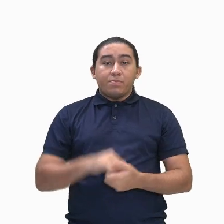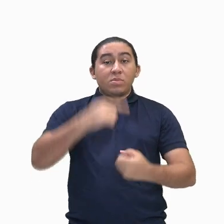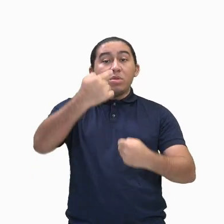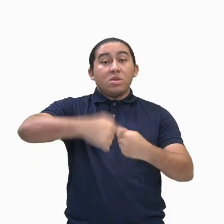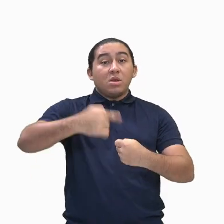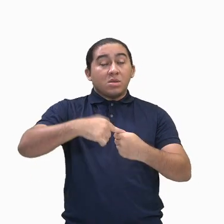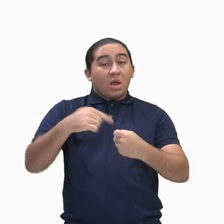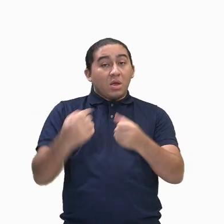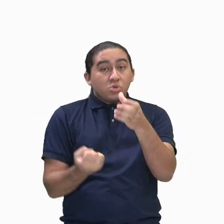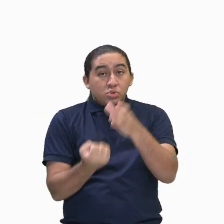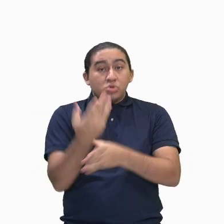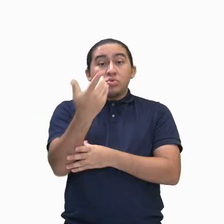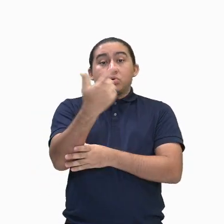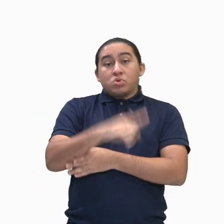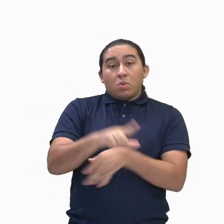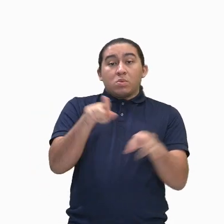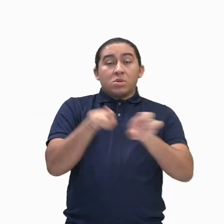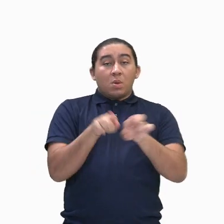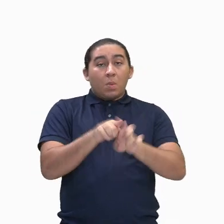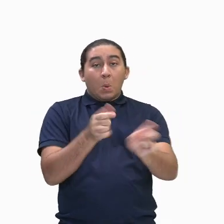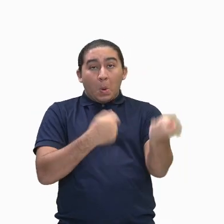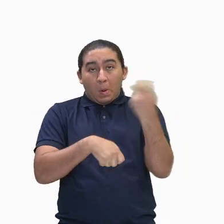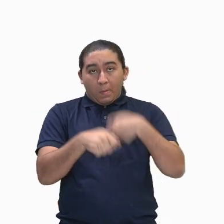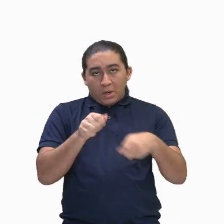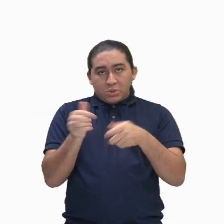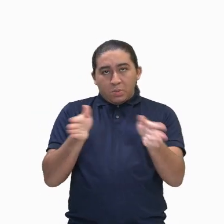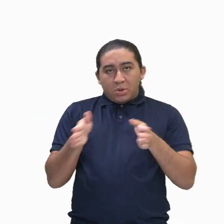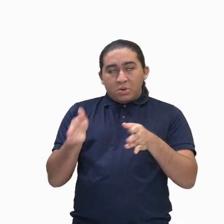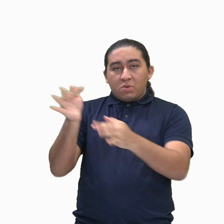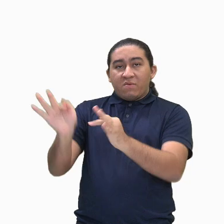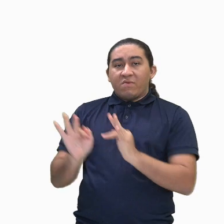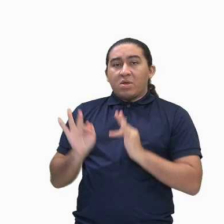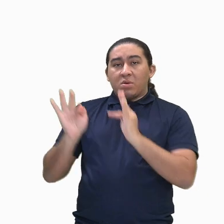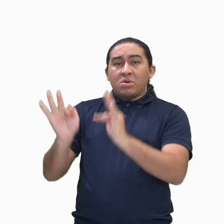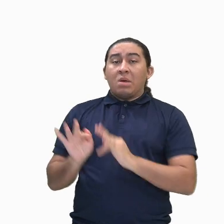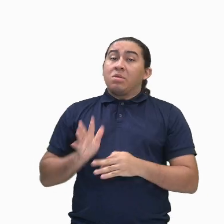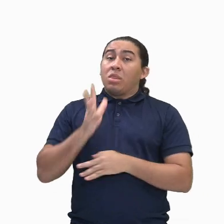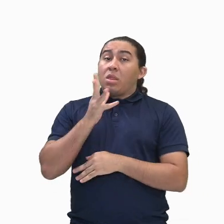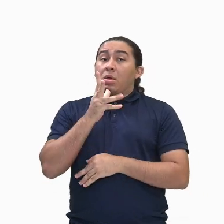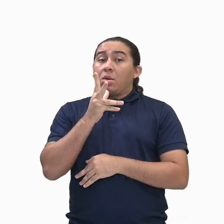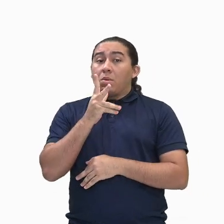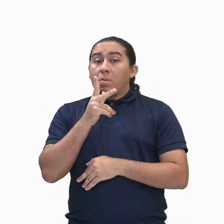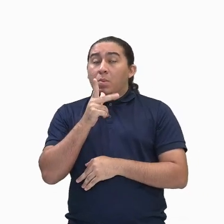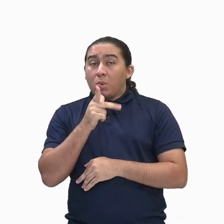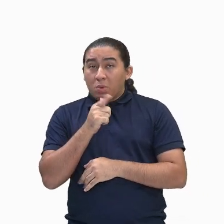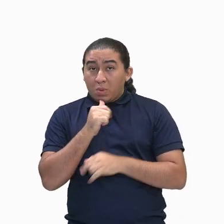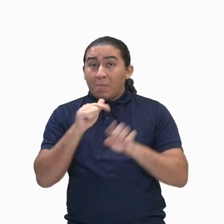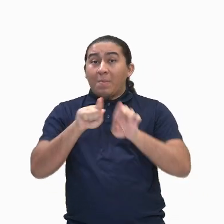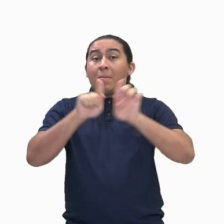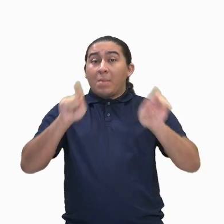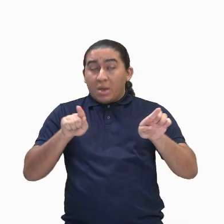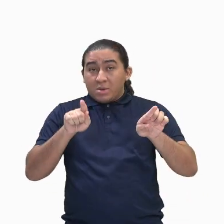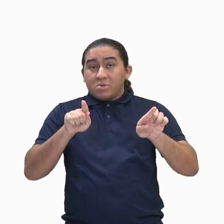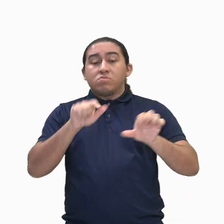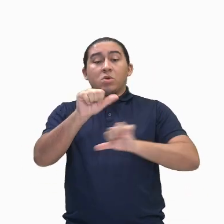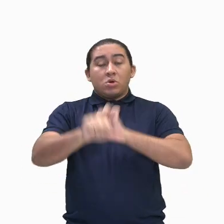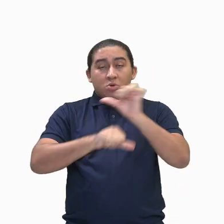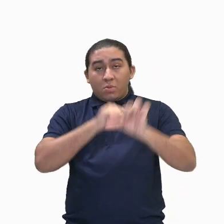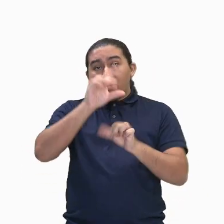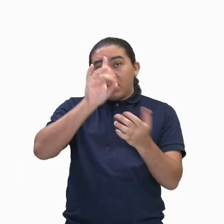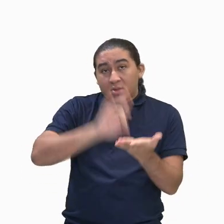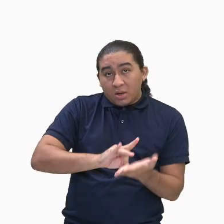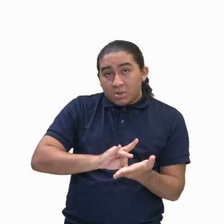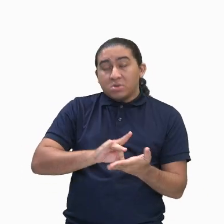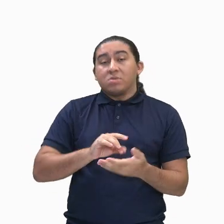ressurgimento das cidades e do comércio no período feudal foi um processo lento, mas transformador. Ele não